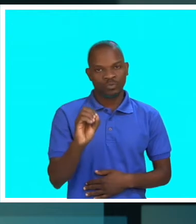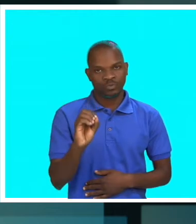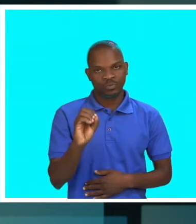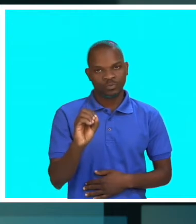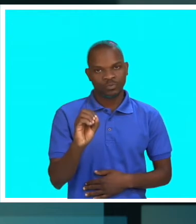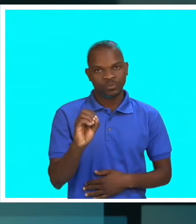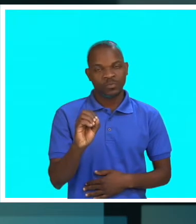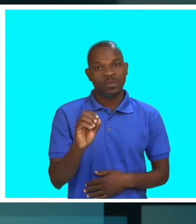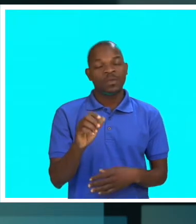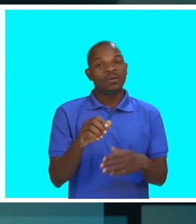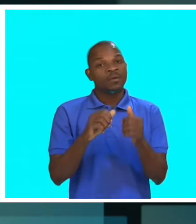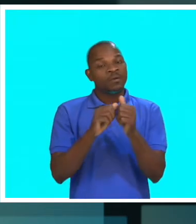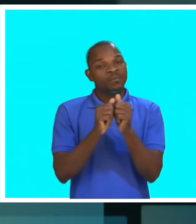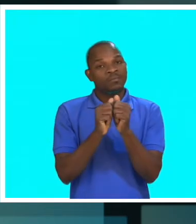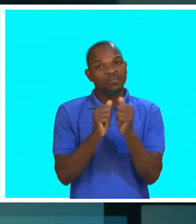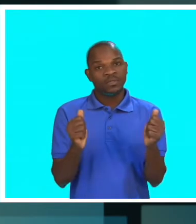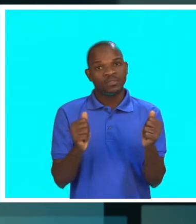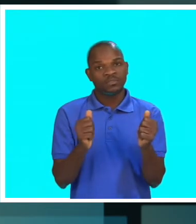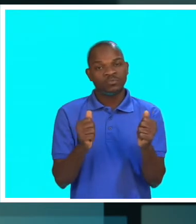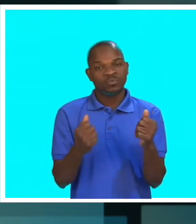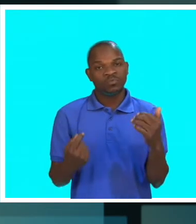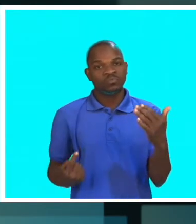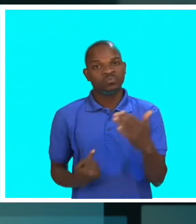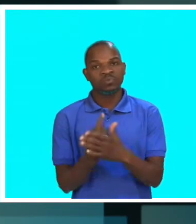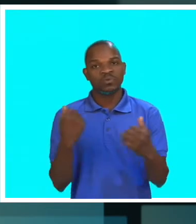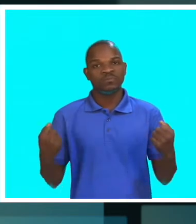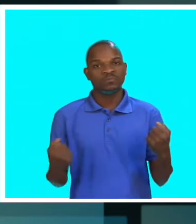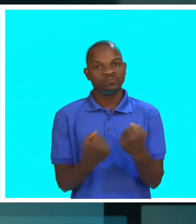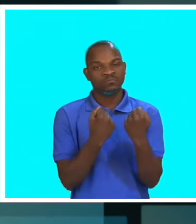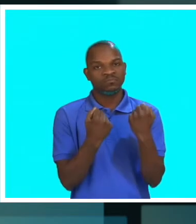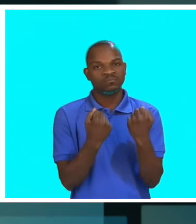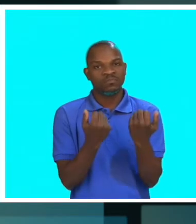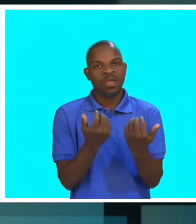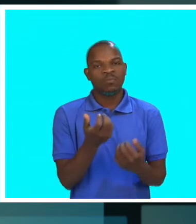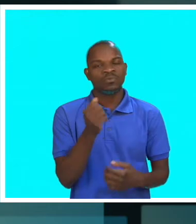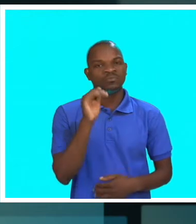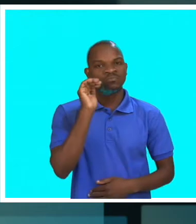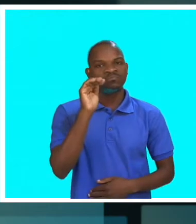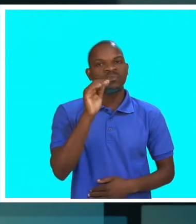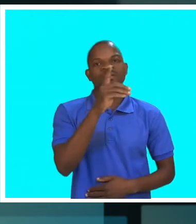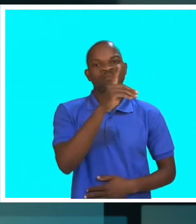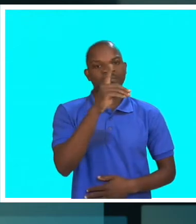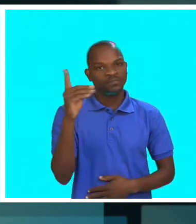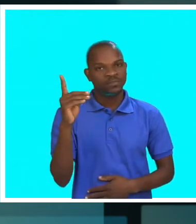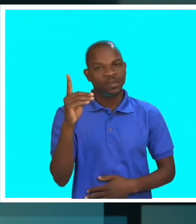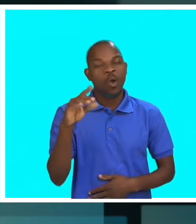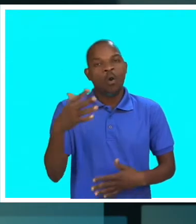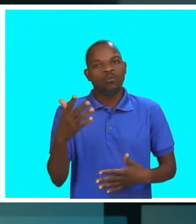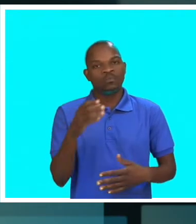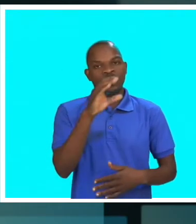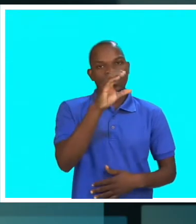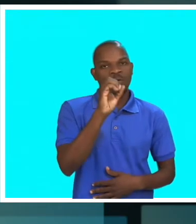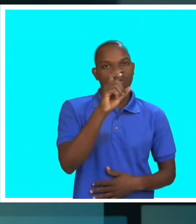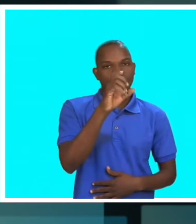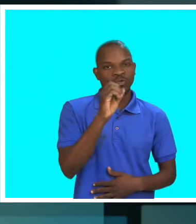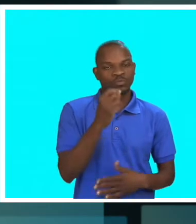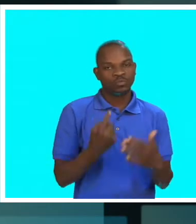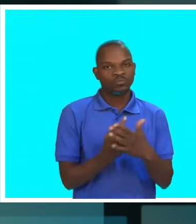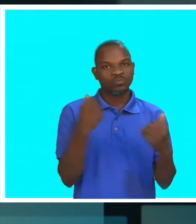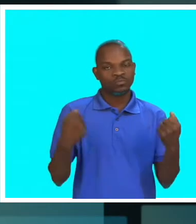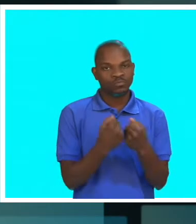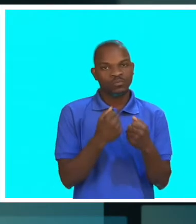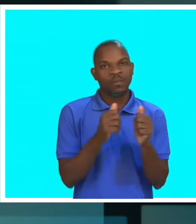Então, se é que ele nasceu assim, não é? Então, se é que foi aleijado, aí podemos chamar de deficiente. Aliás,